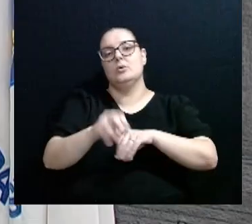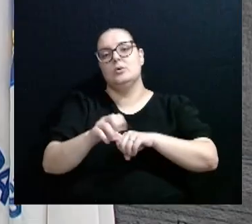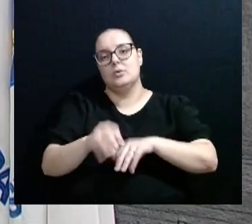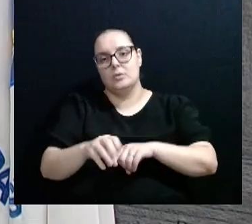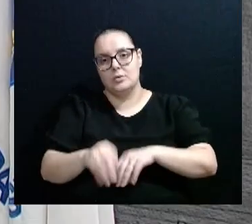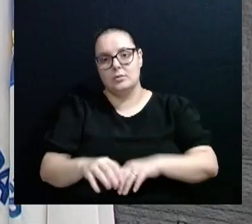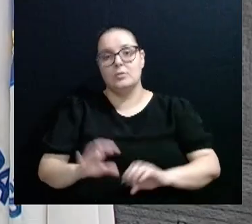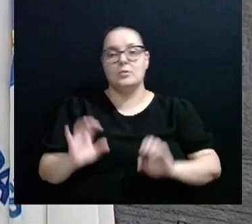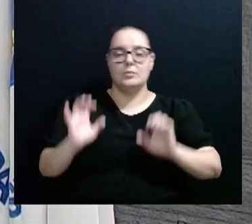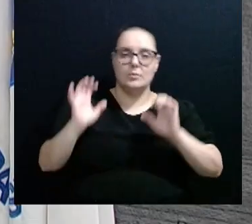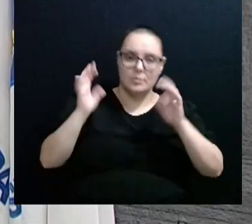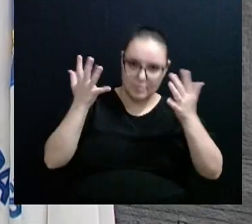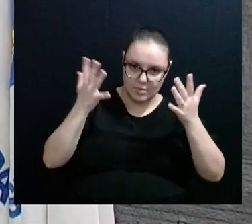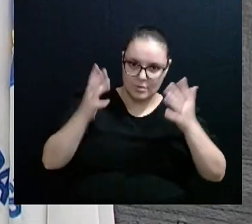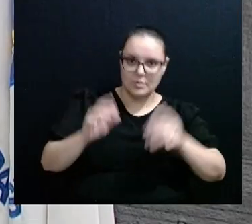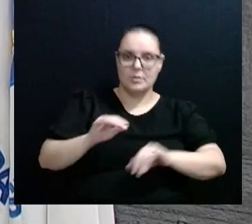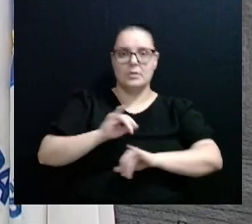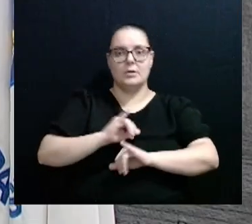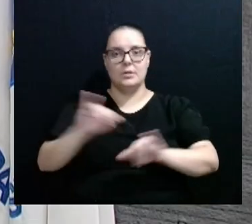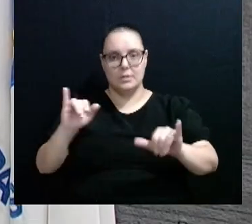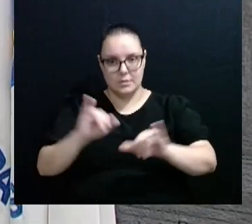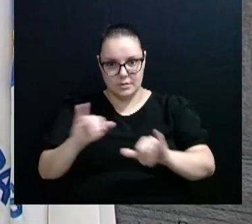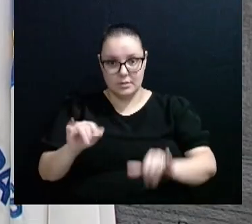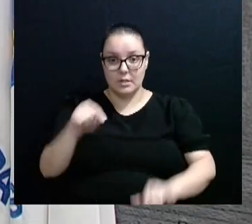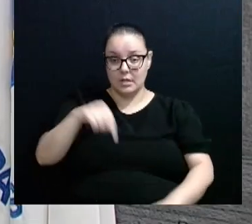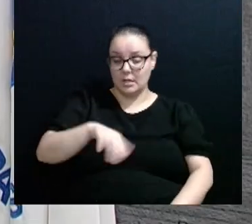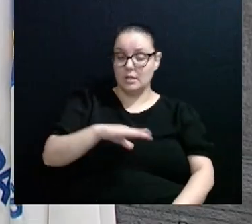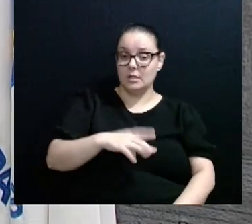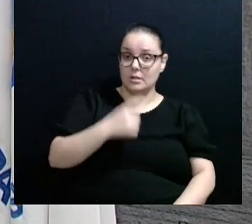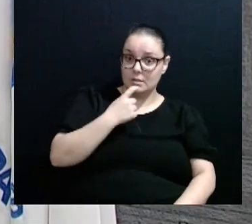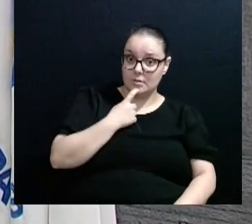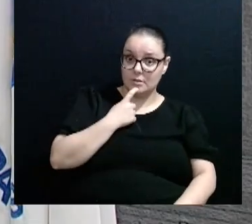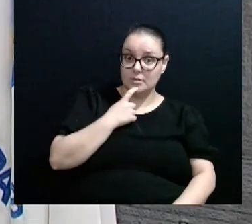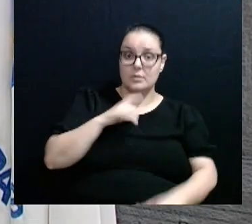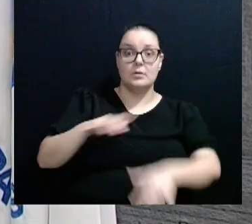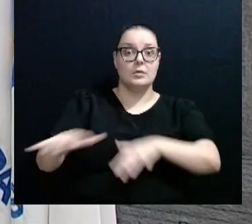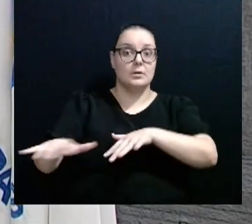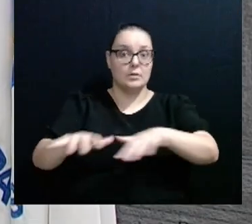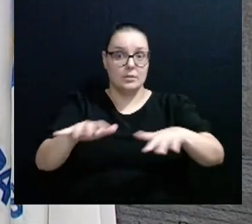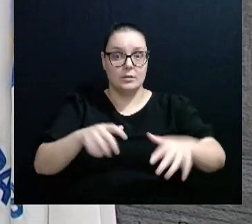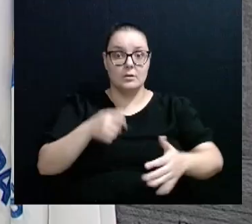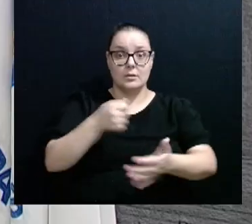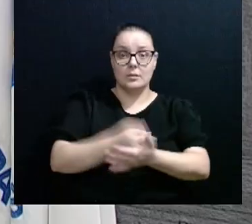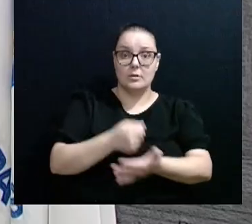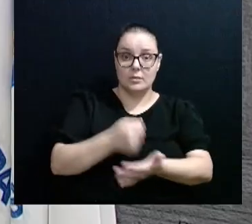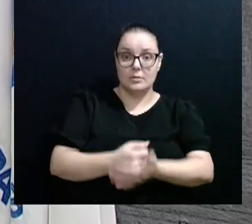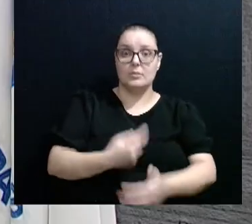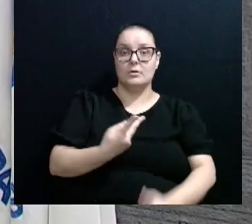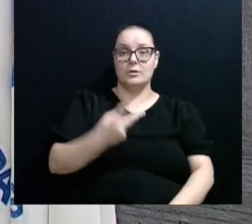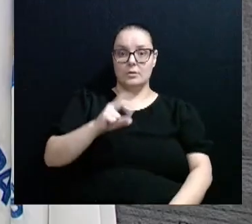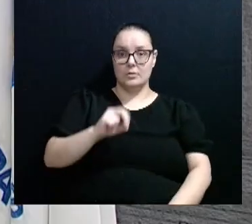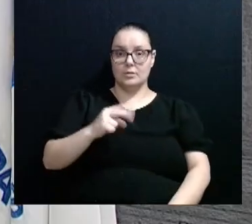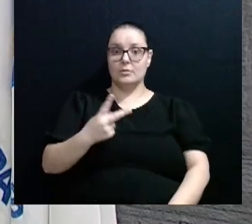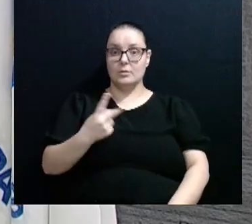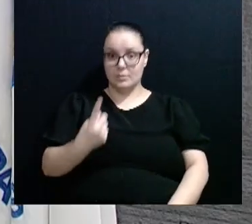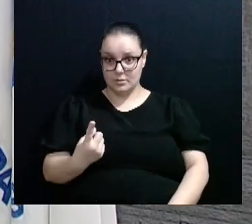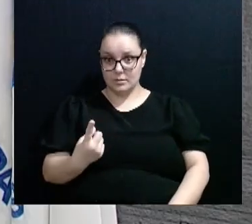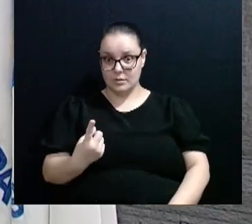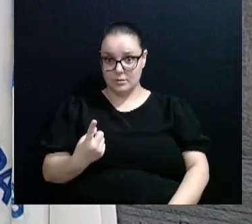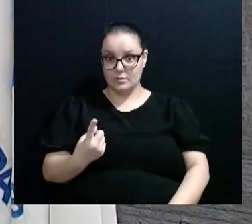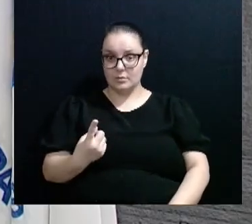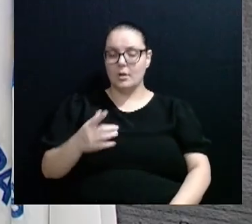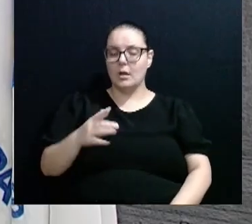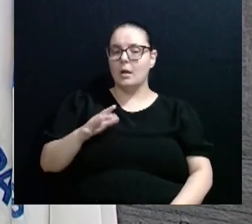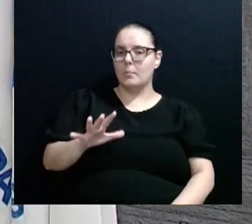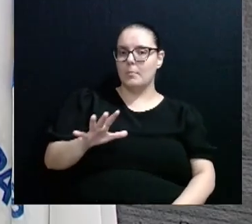e campanhas. Em Campinas, essa mobilização existe desde 2021. Mas para isso